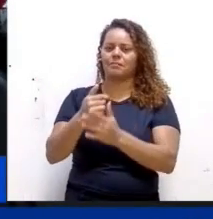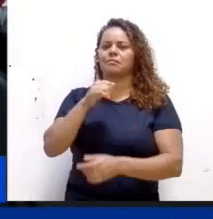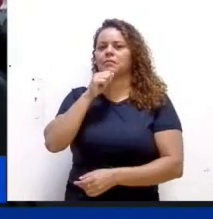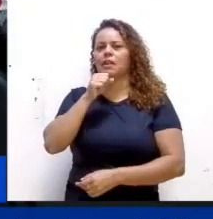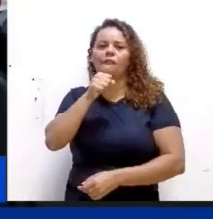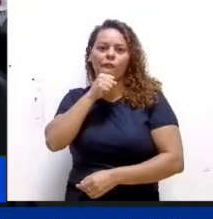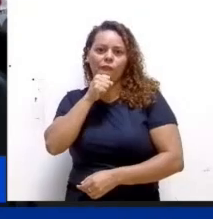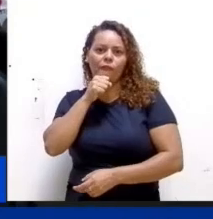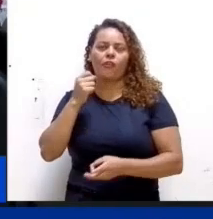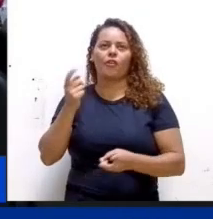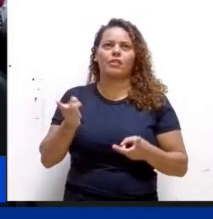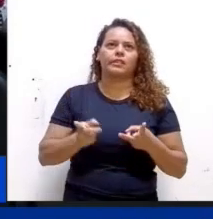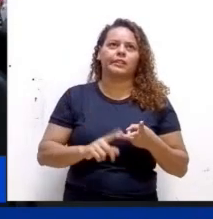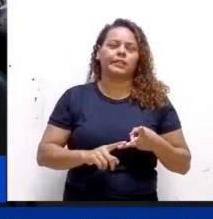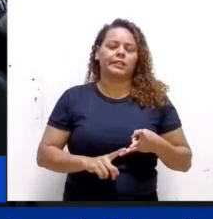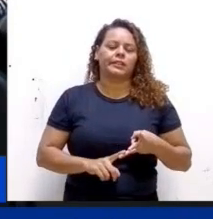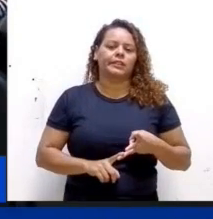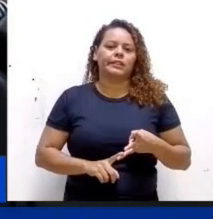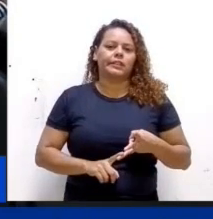Quem mais?